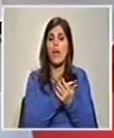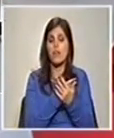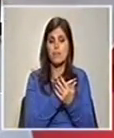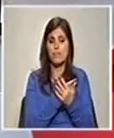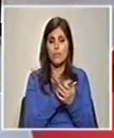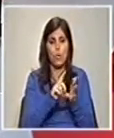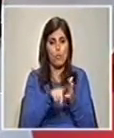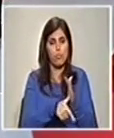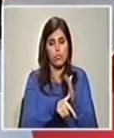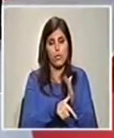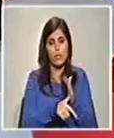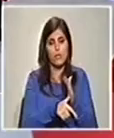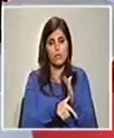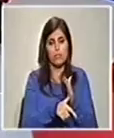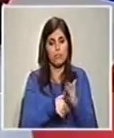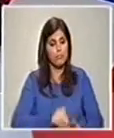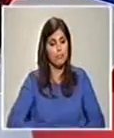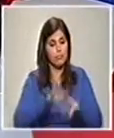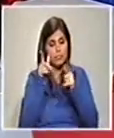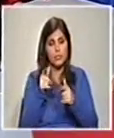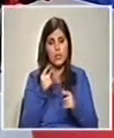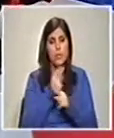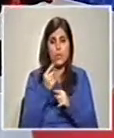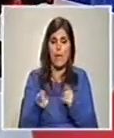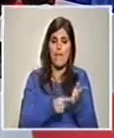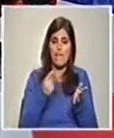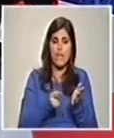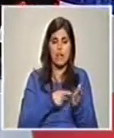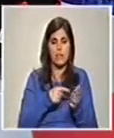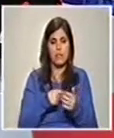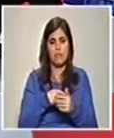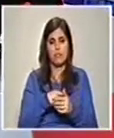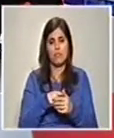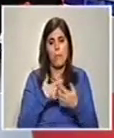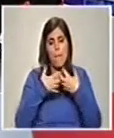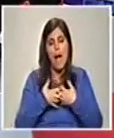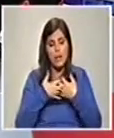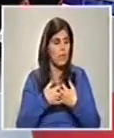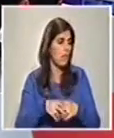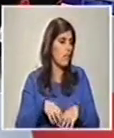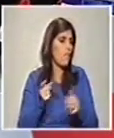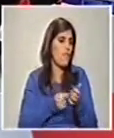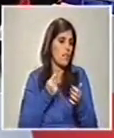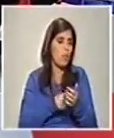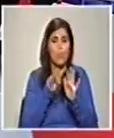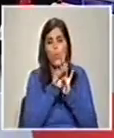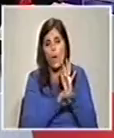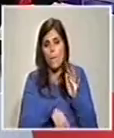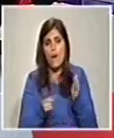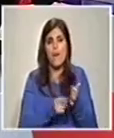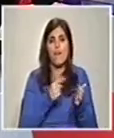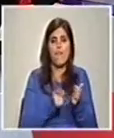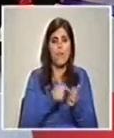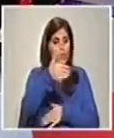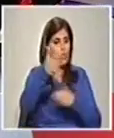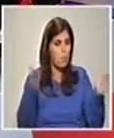determinado projeto dar só um assim salto. Só assim é que prova que funciona. Porque lhe falta, imagino, falta-lhe uma máquina, falta-lhe um software, falta-lhe umas instalações